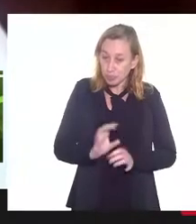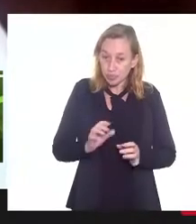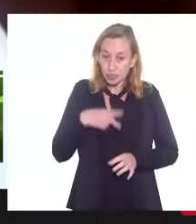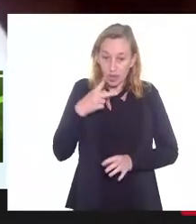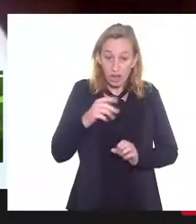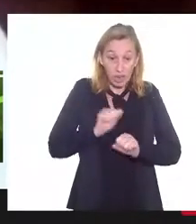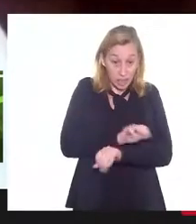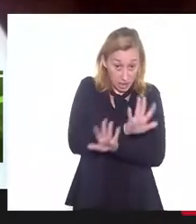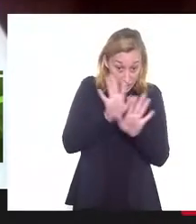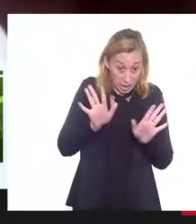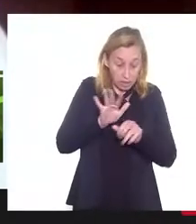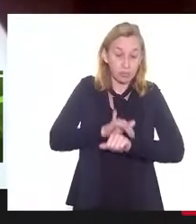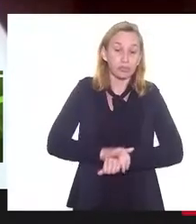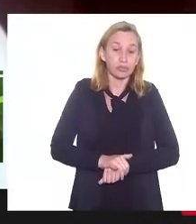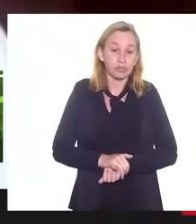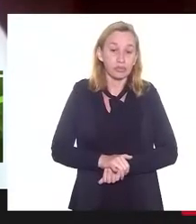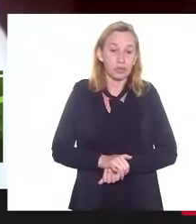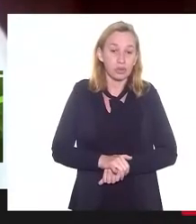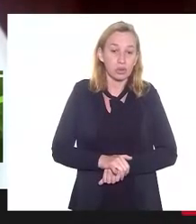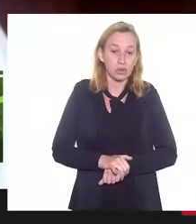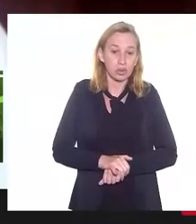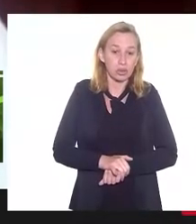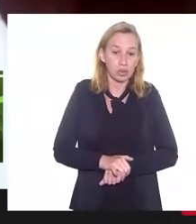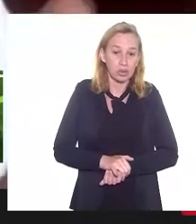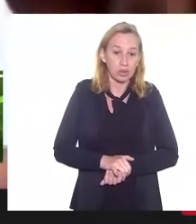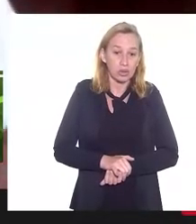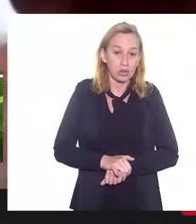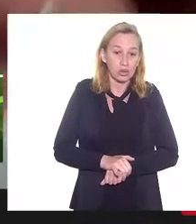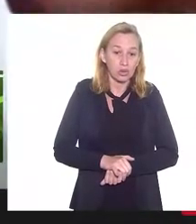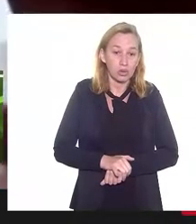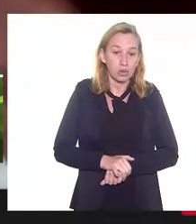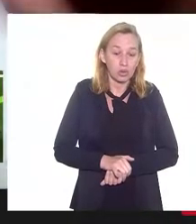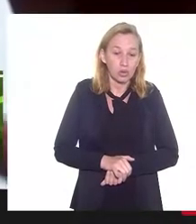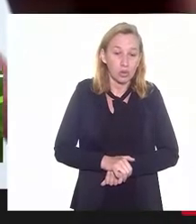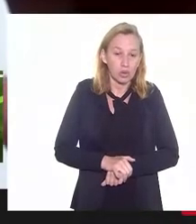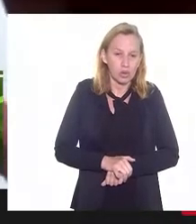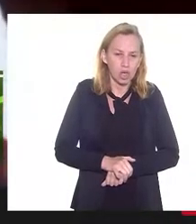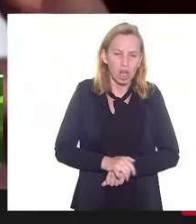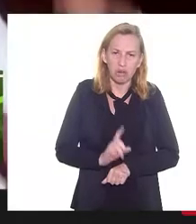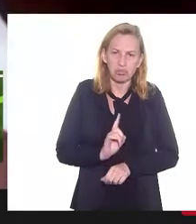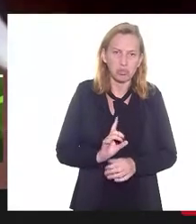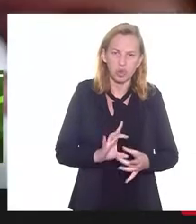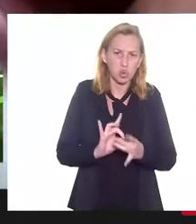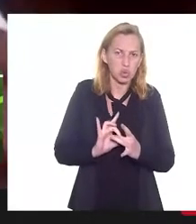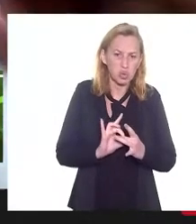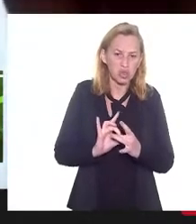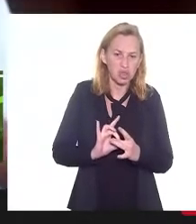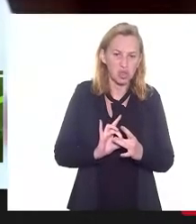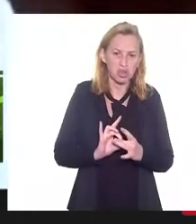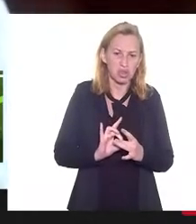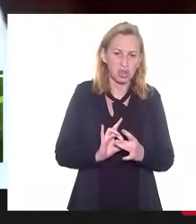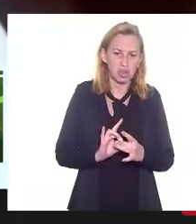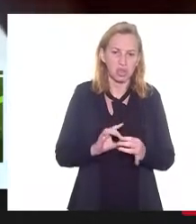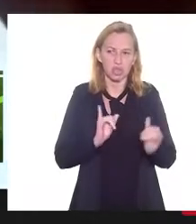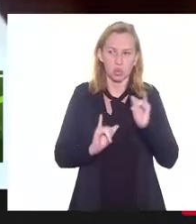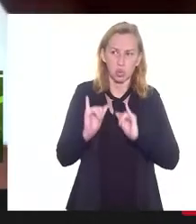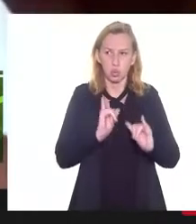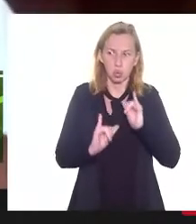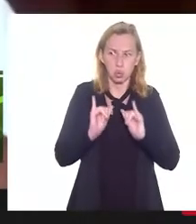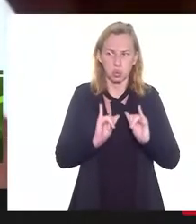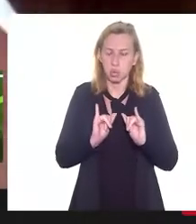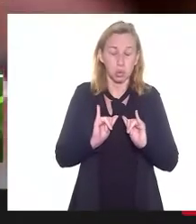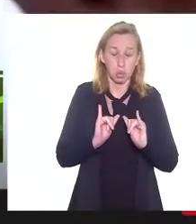que quero dizer aqui que eu não sou muito polido, né, nessas minhas informações. Eu